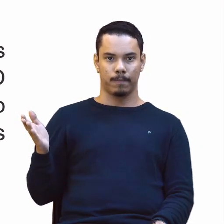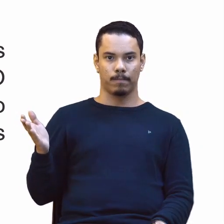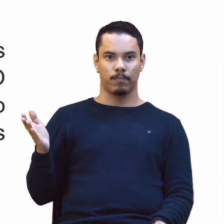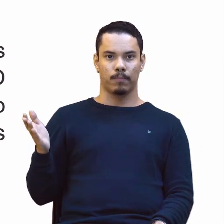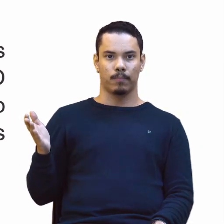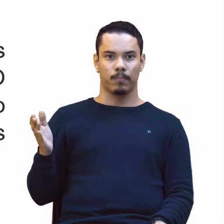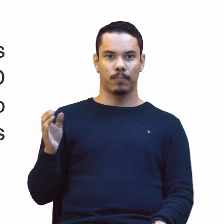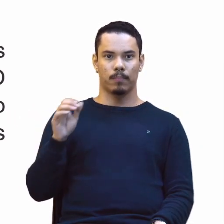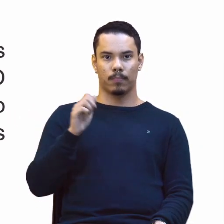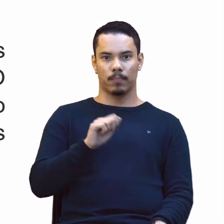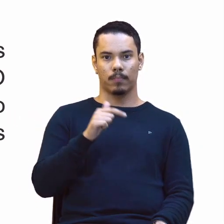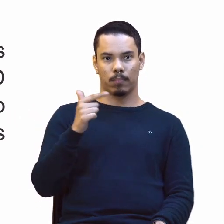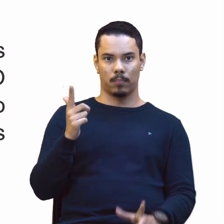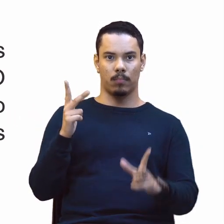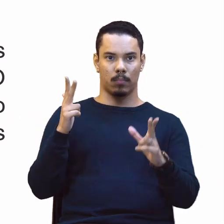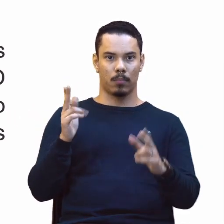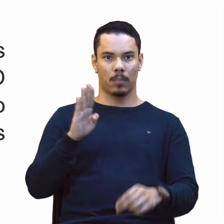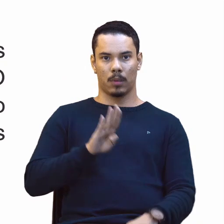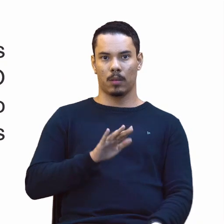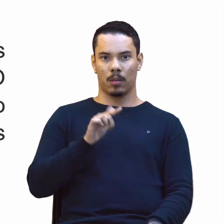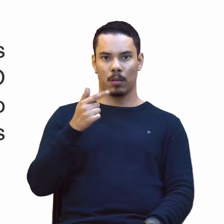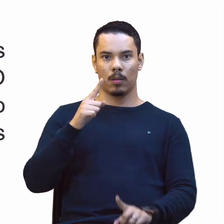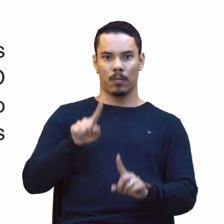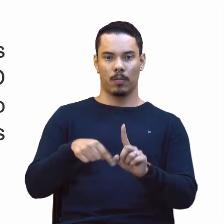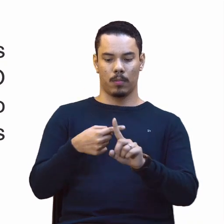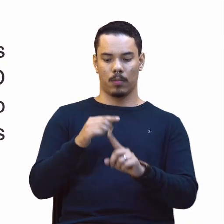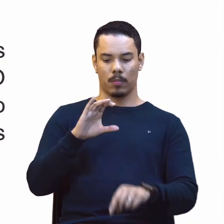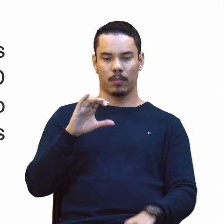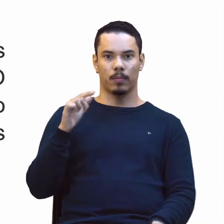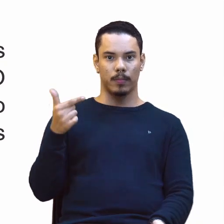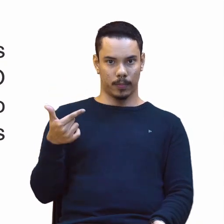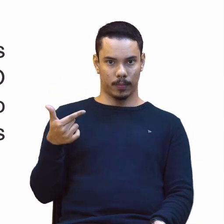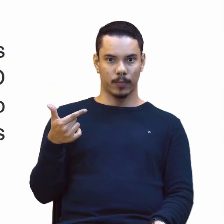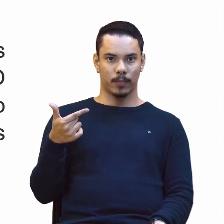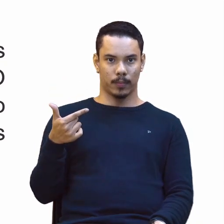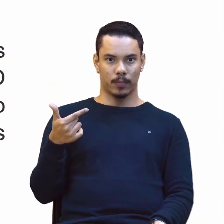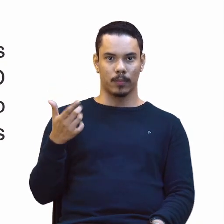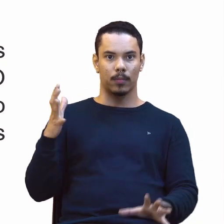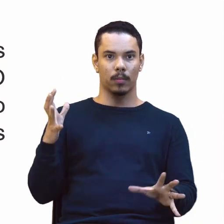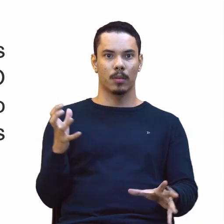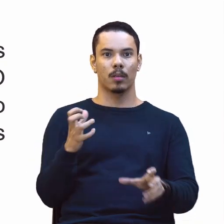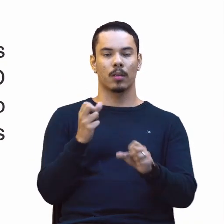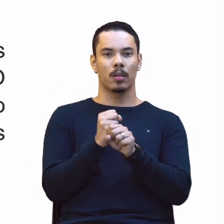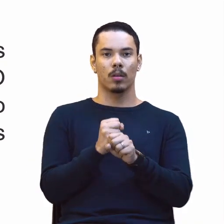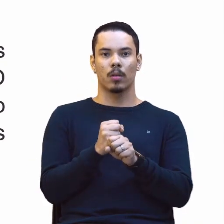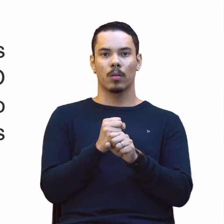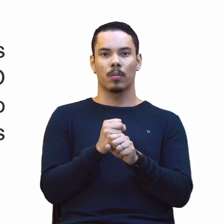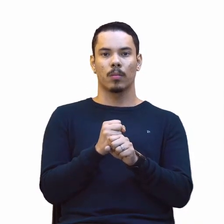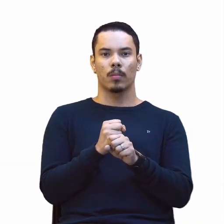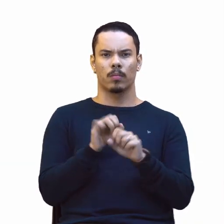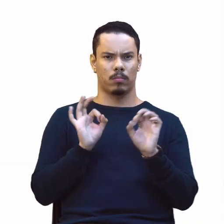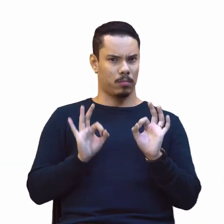à hipotenusa, aqui, ó, a soma dos quadrados do cateto.